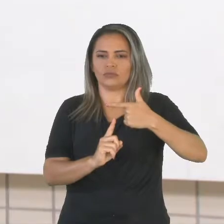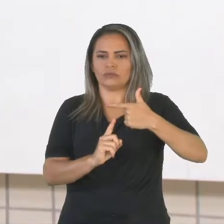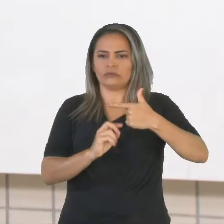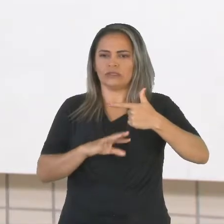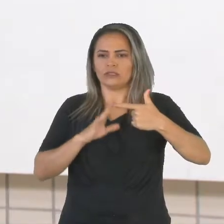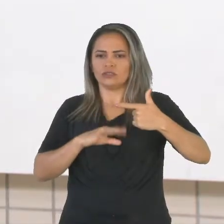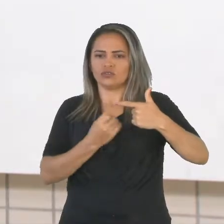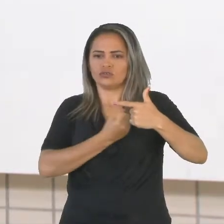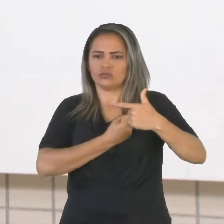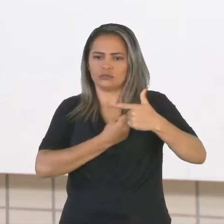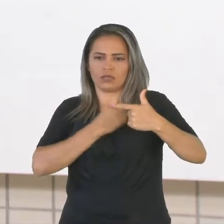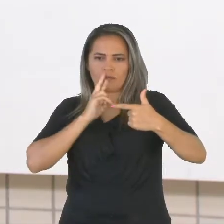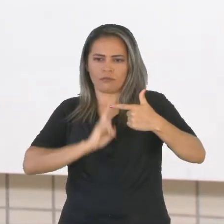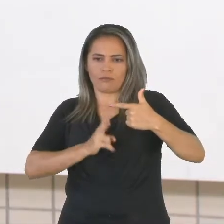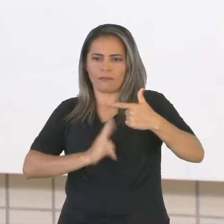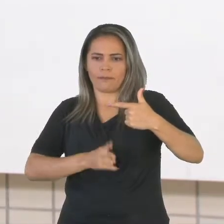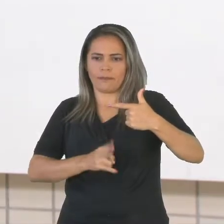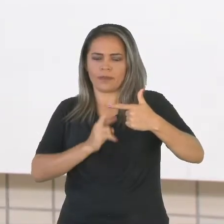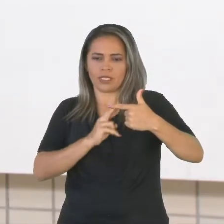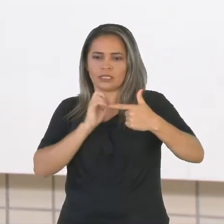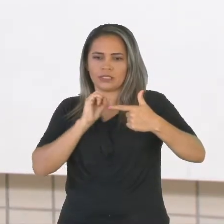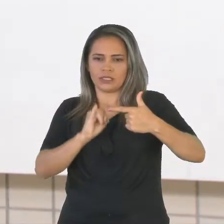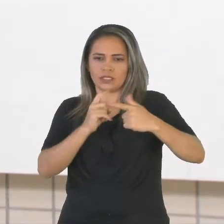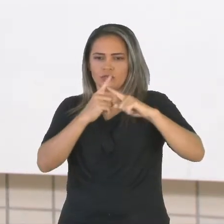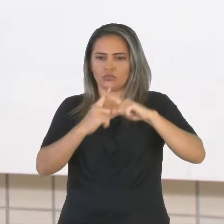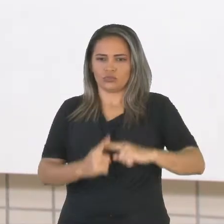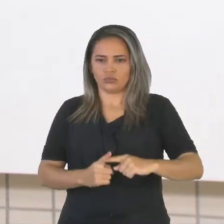números, essa mesma resposta, se eu multiplicar elas,